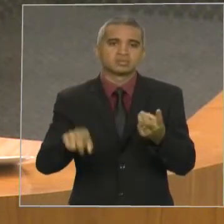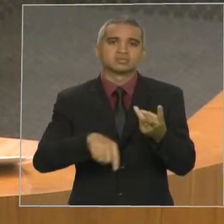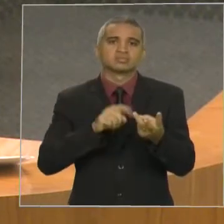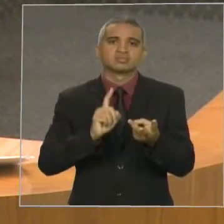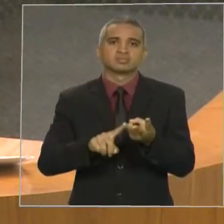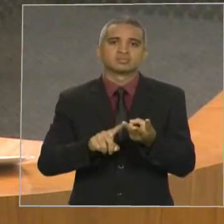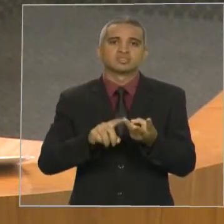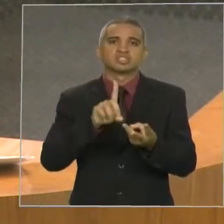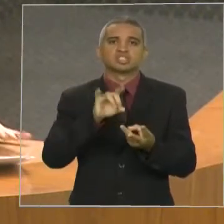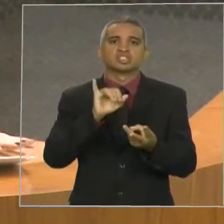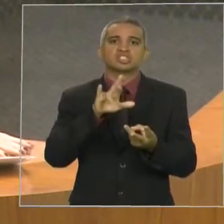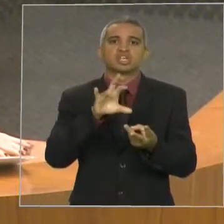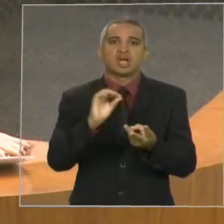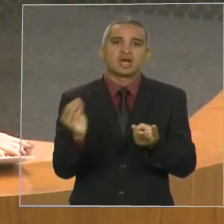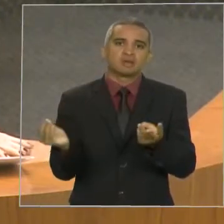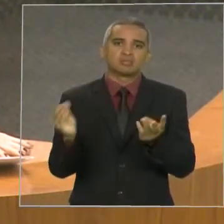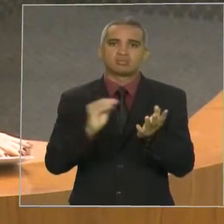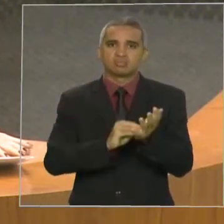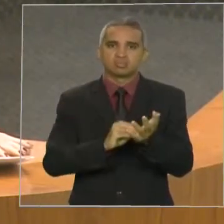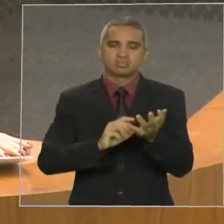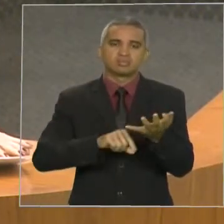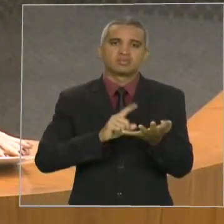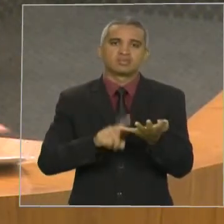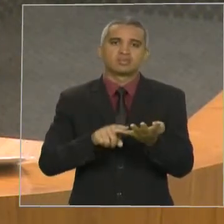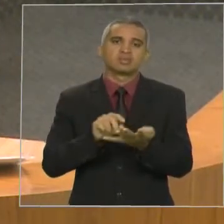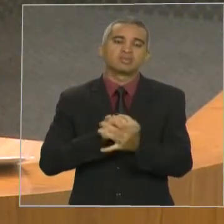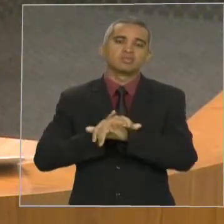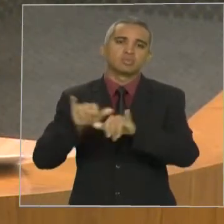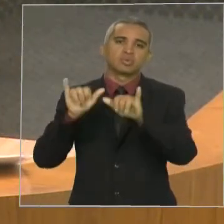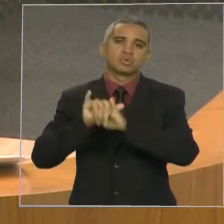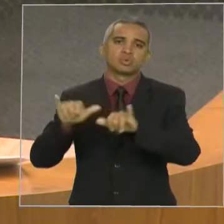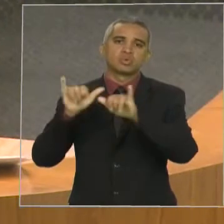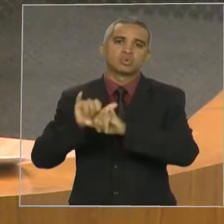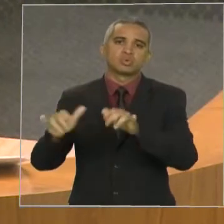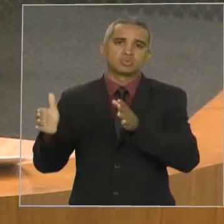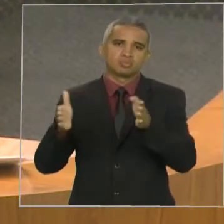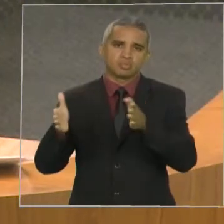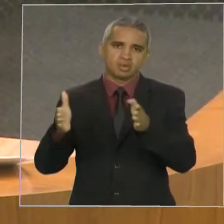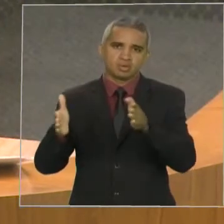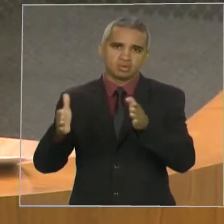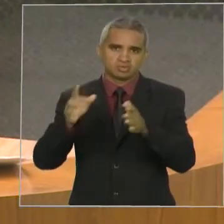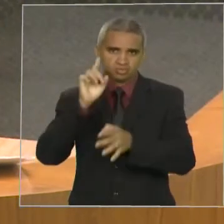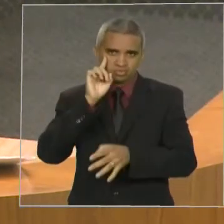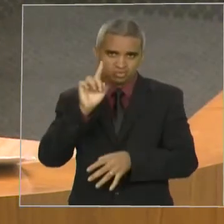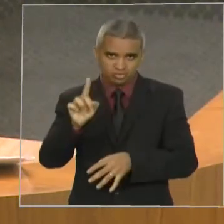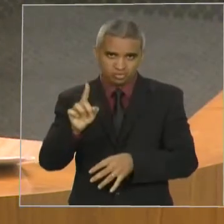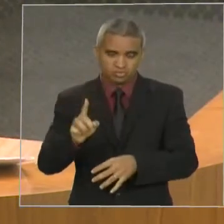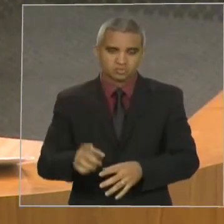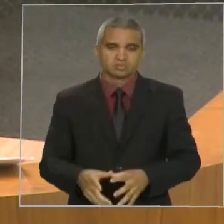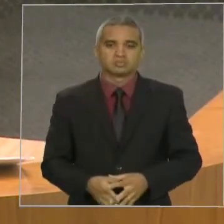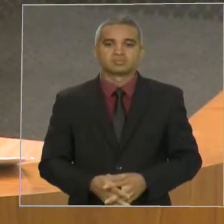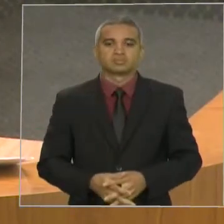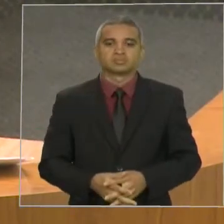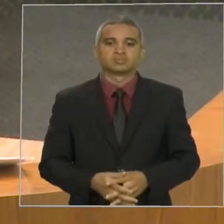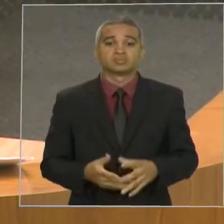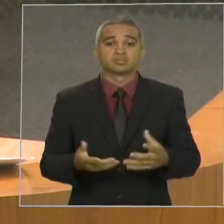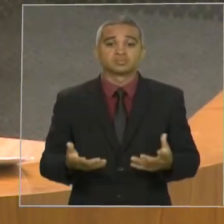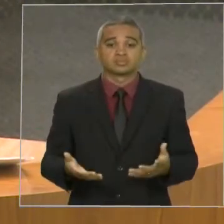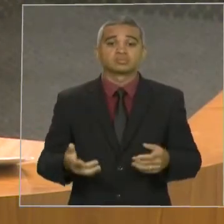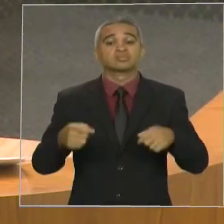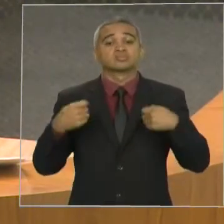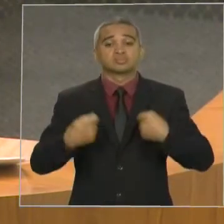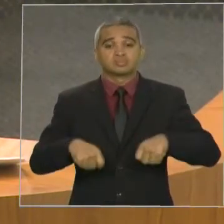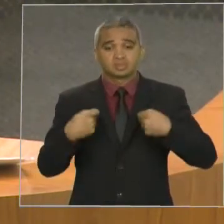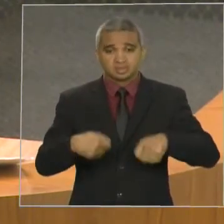publicização do referido contrato administrativo. A publicidade institucional tem por objetivo a prestação de